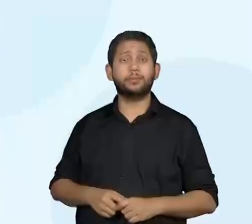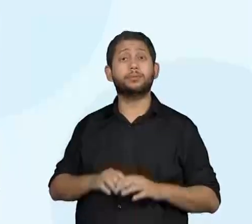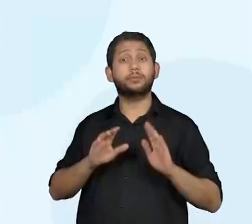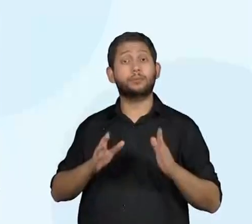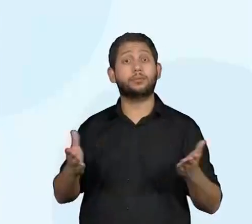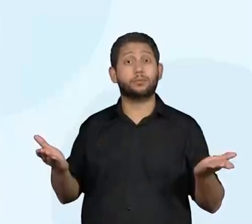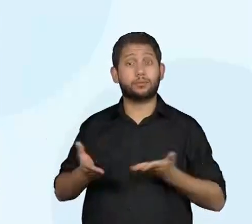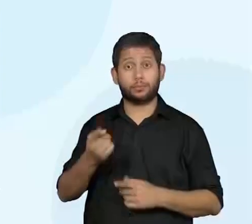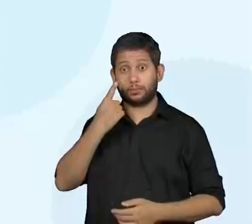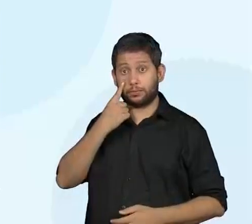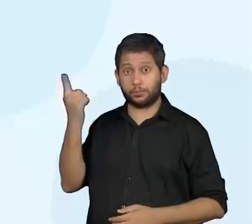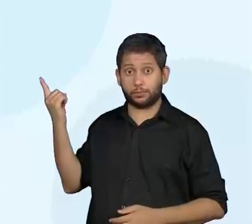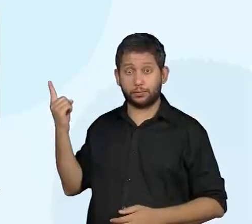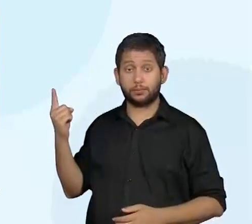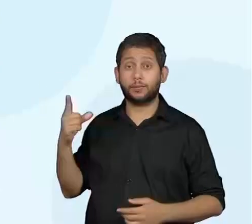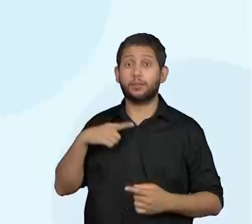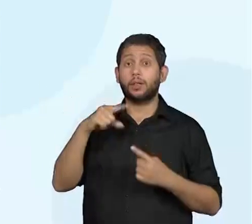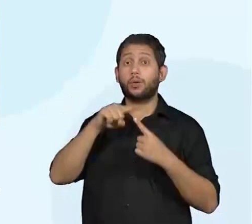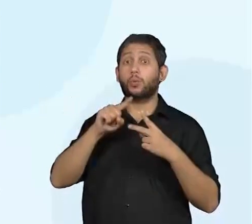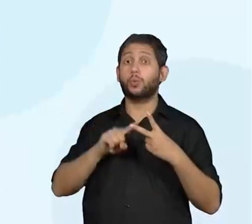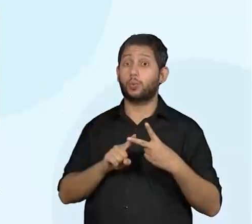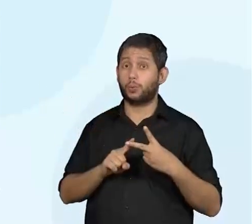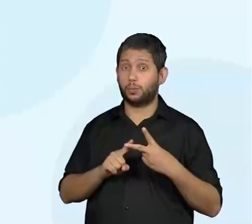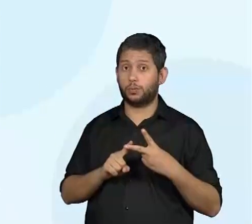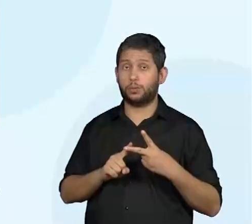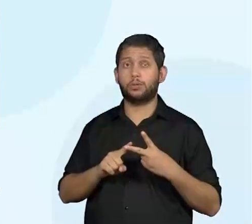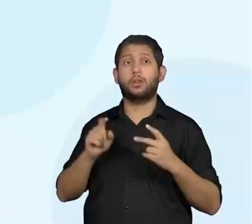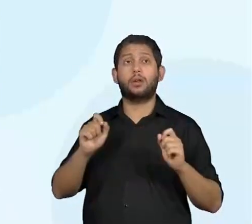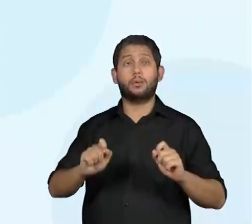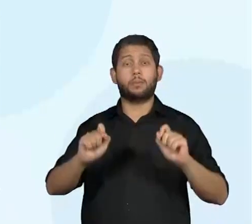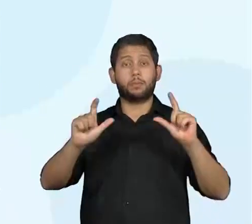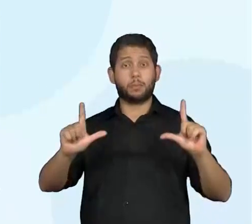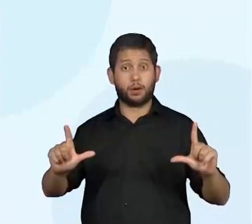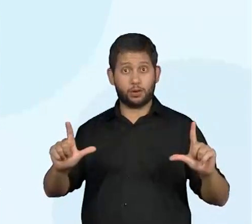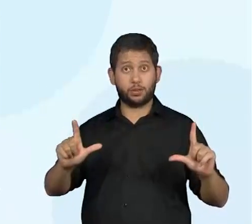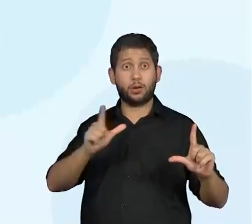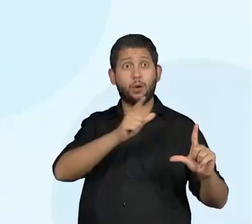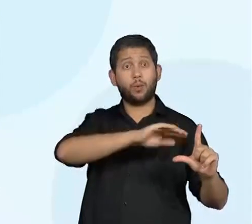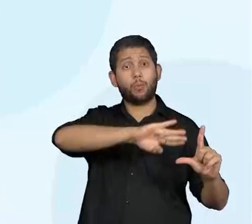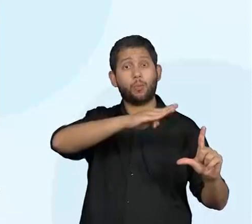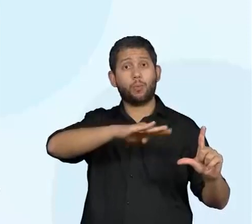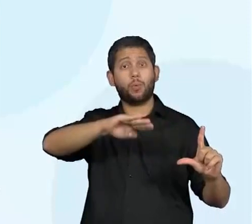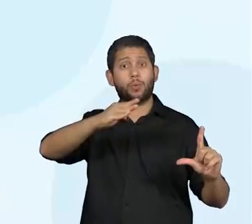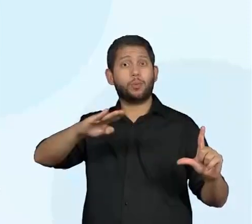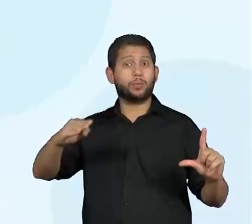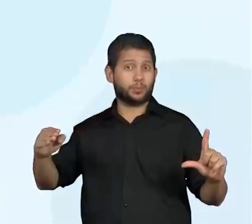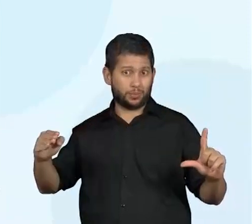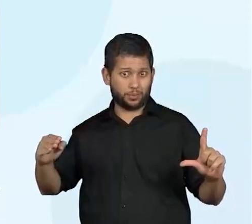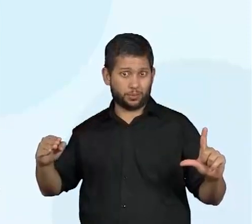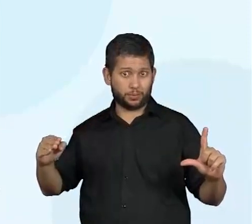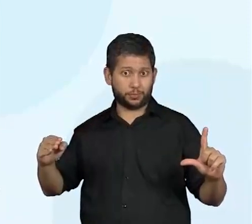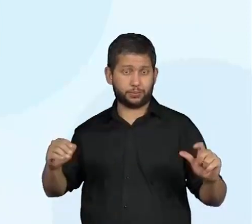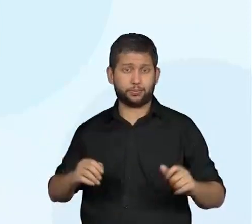Muito bem. A gente tem duas imagens aí, são imagens de montanhas.